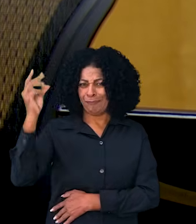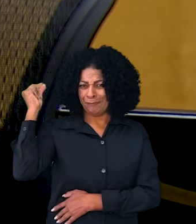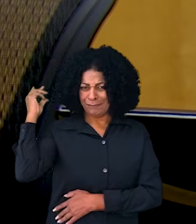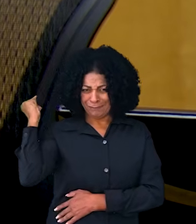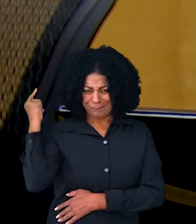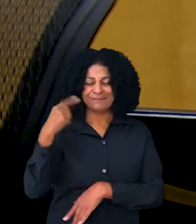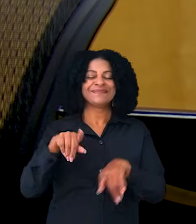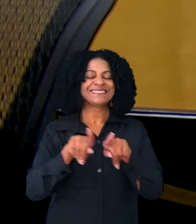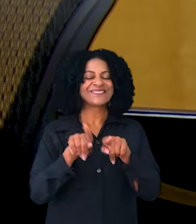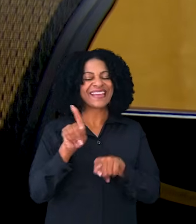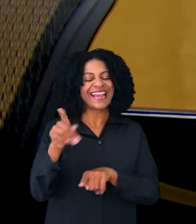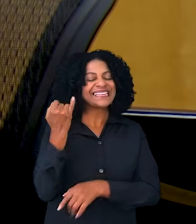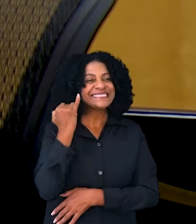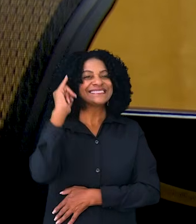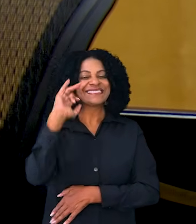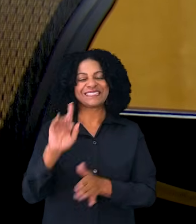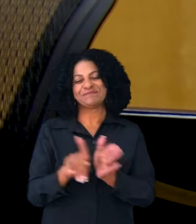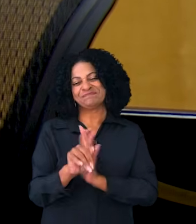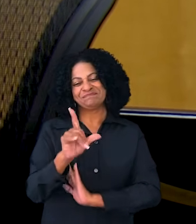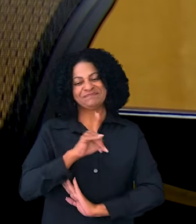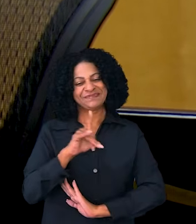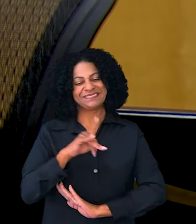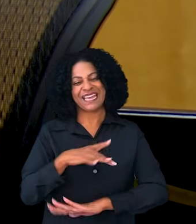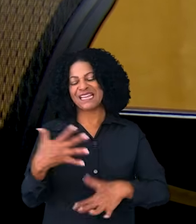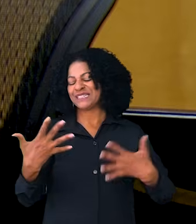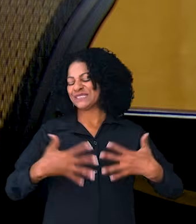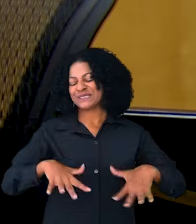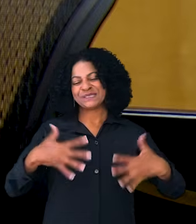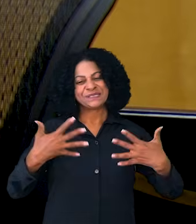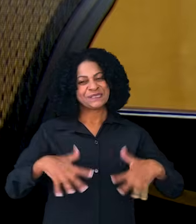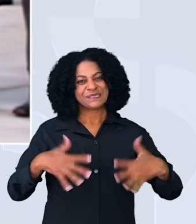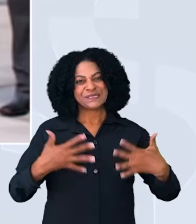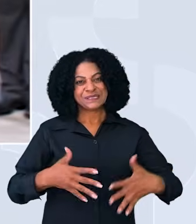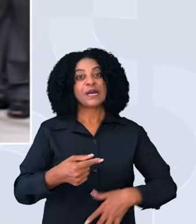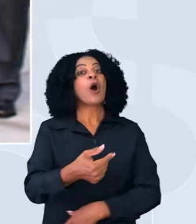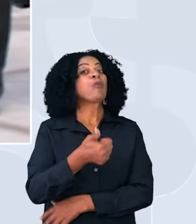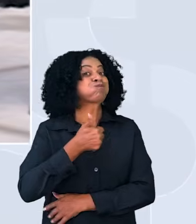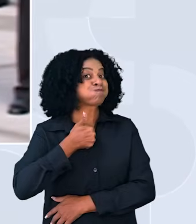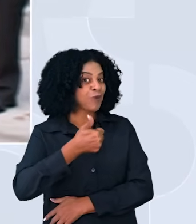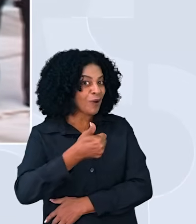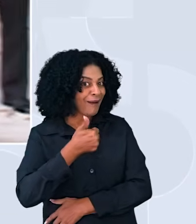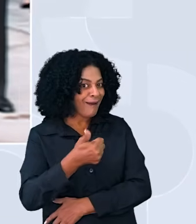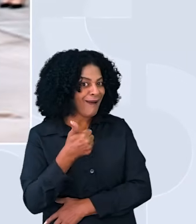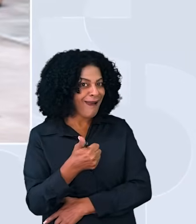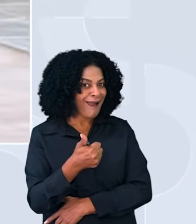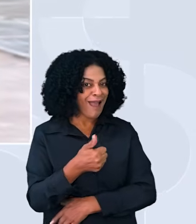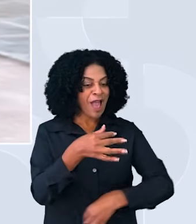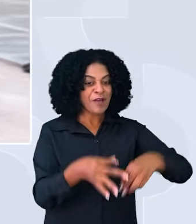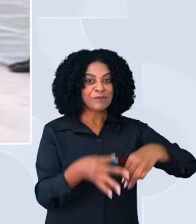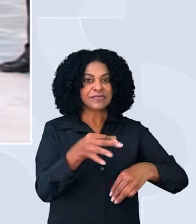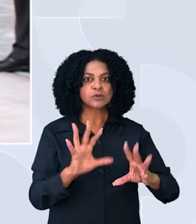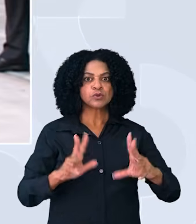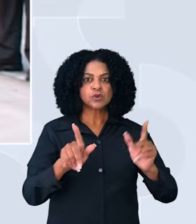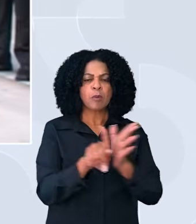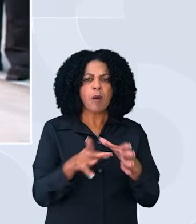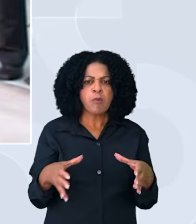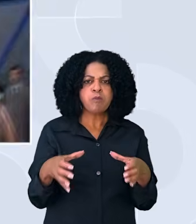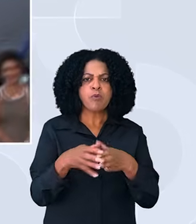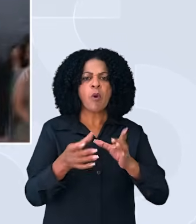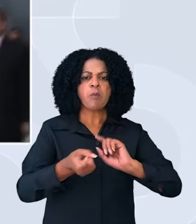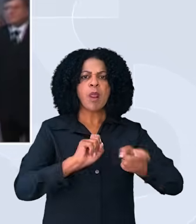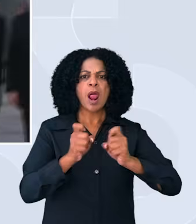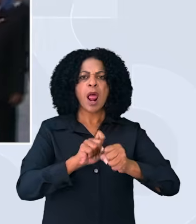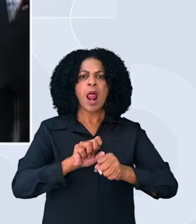teve essa ideia, foi muito positiva, nos reunimos todos os ministros, estávamos entrando